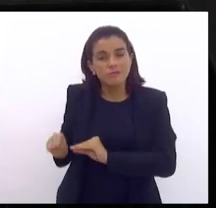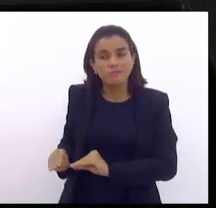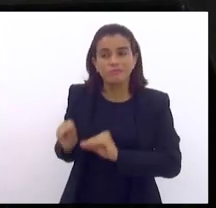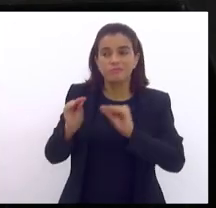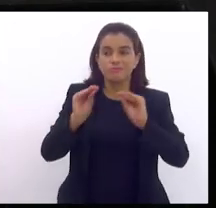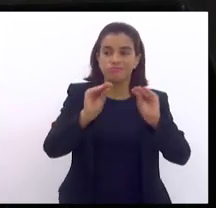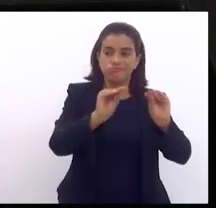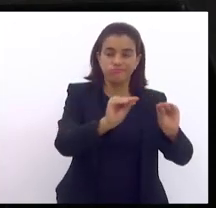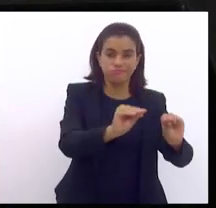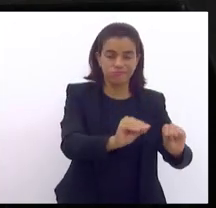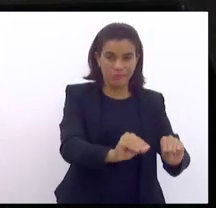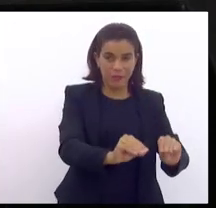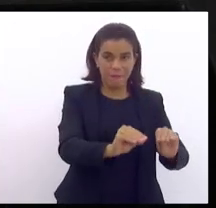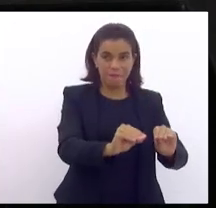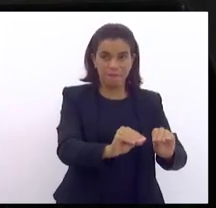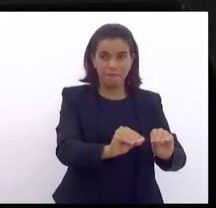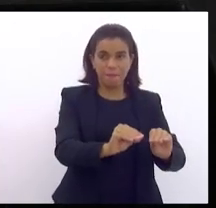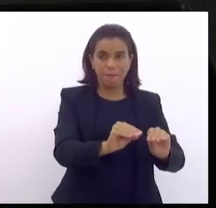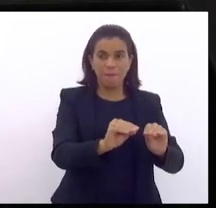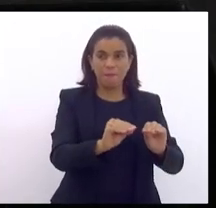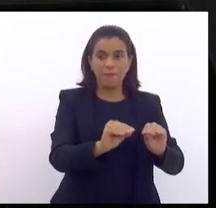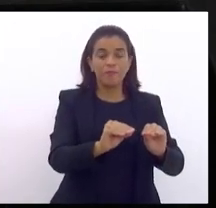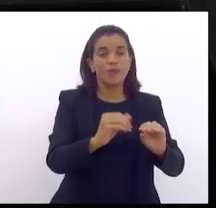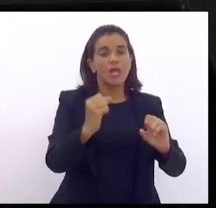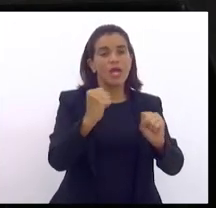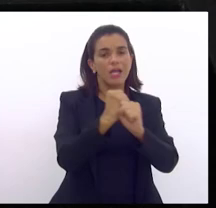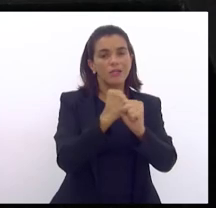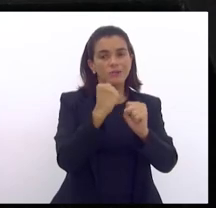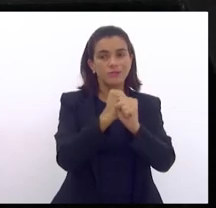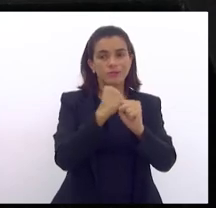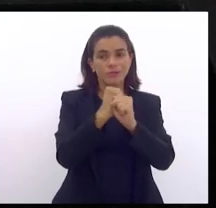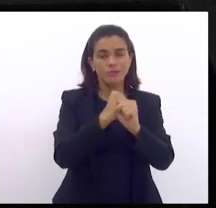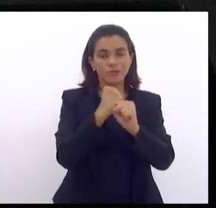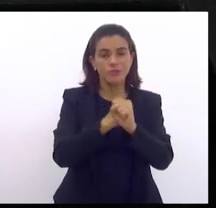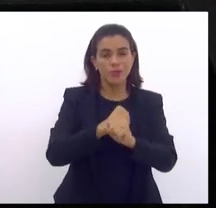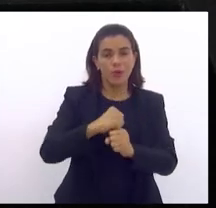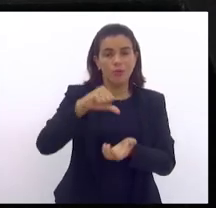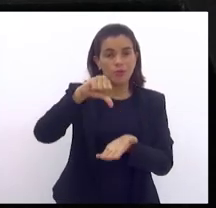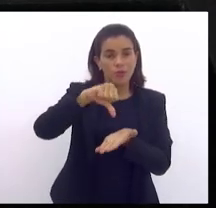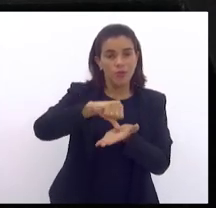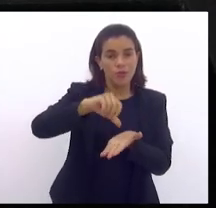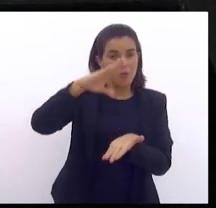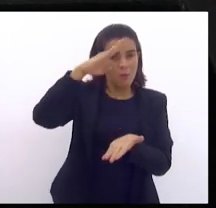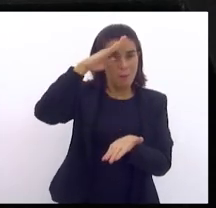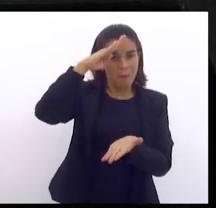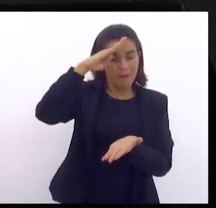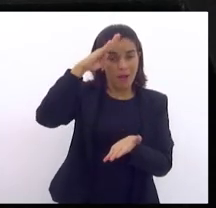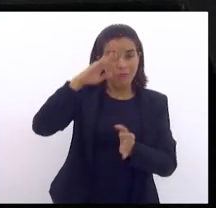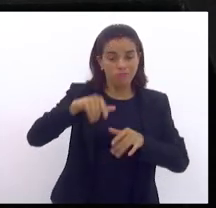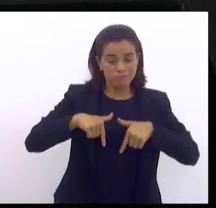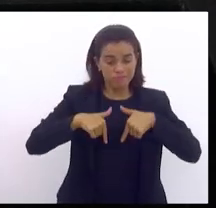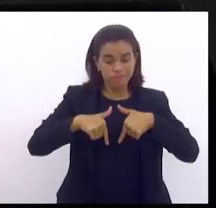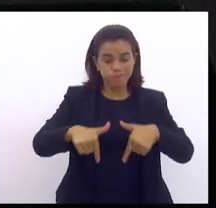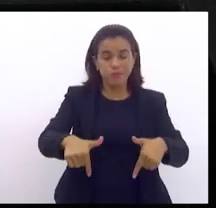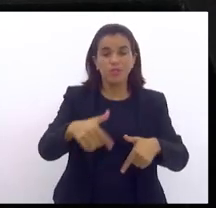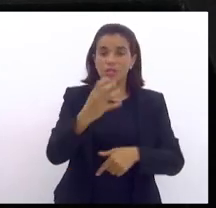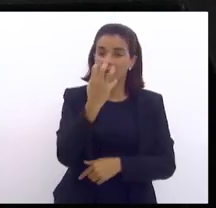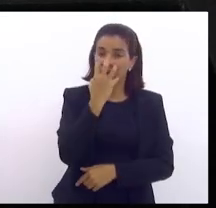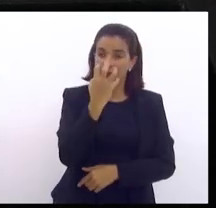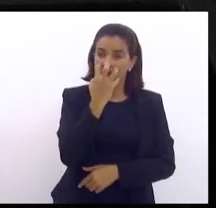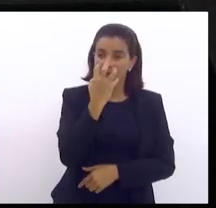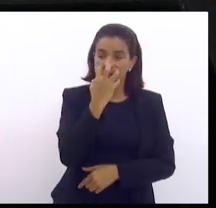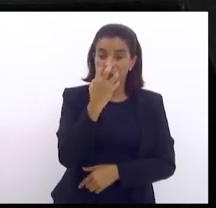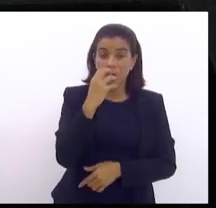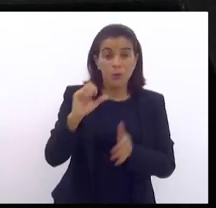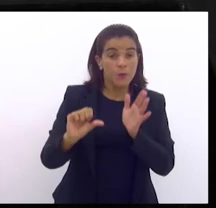Val, deputado Luiz Paulo, a construção do Batalhão de Ação de Cães, o primeiro